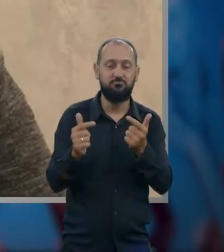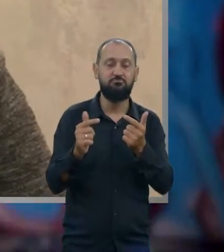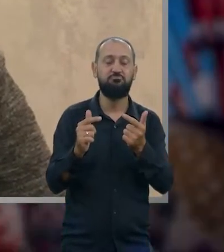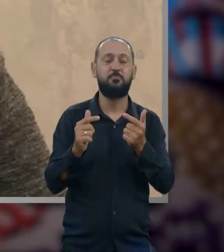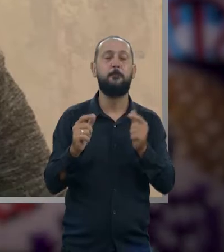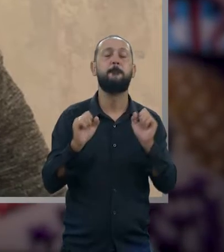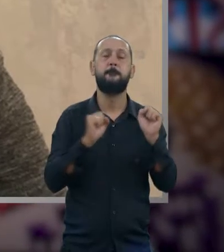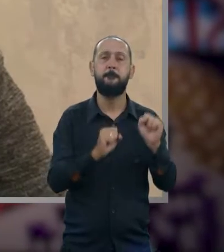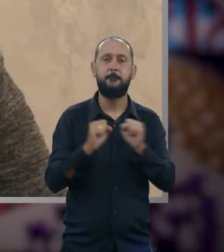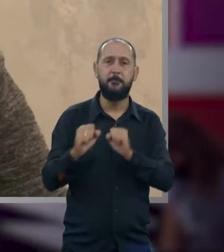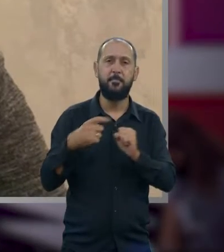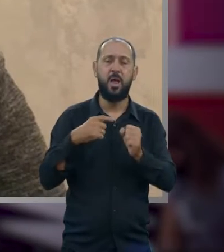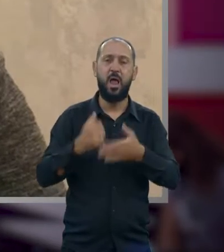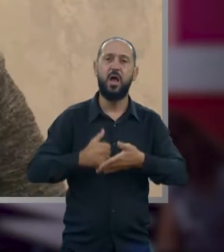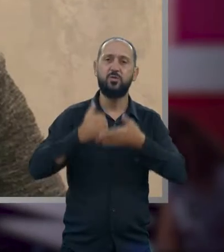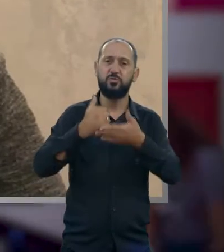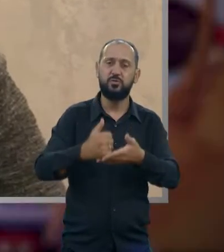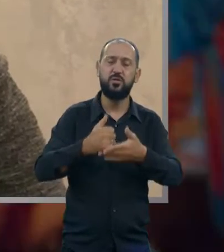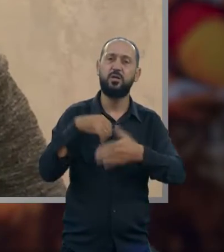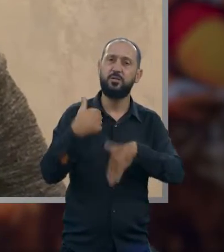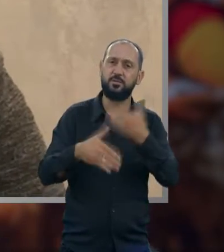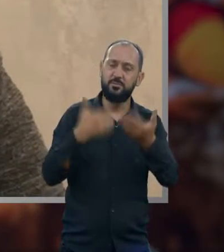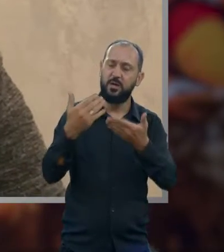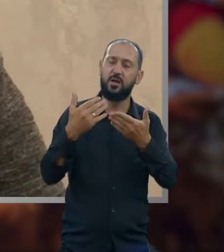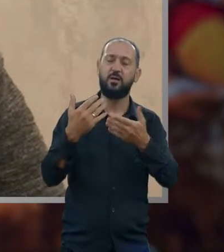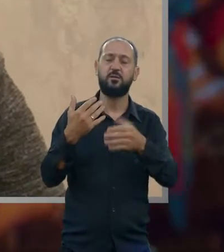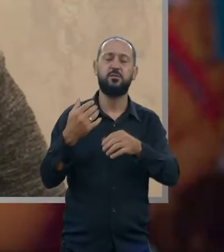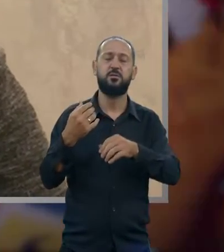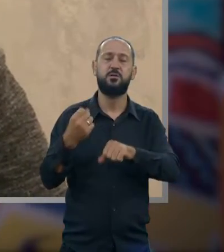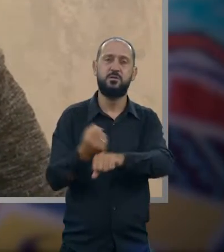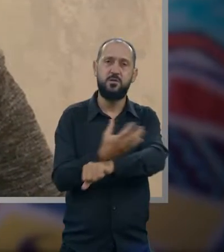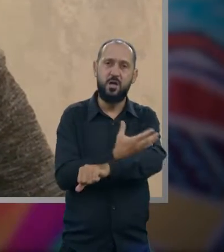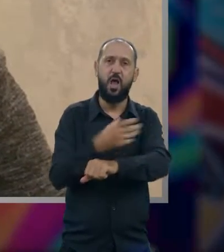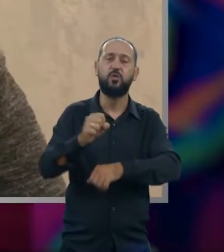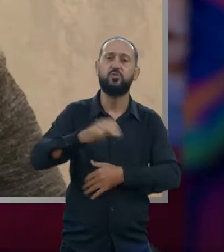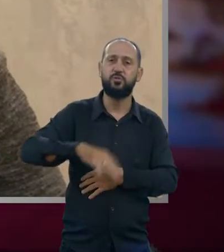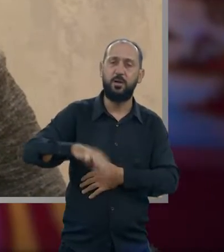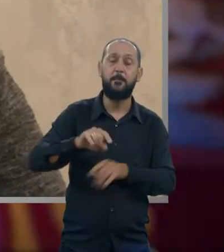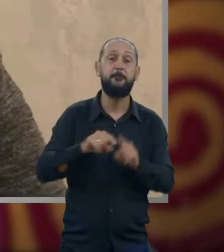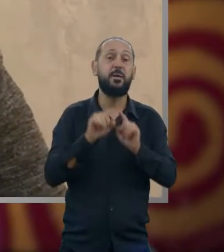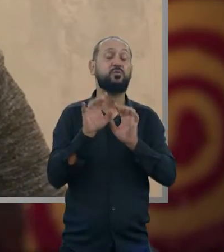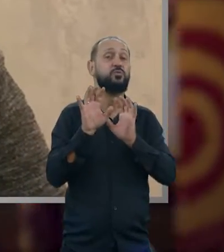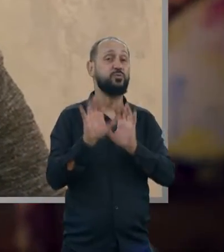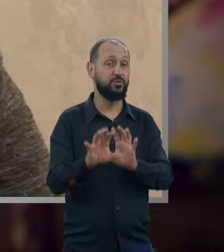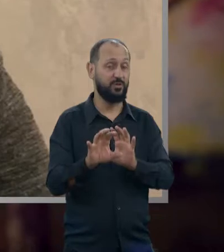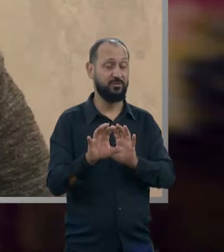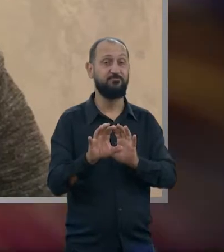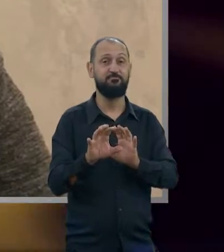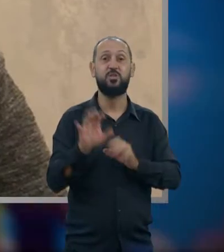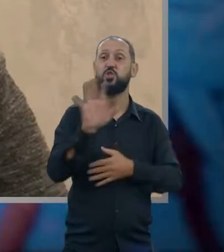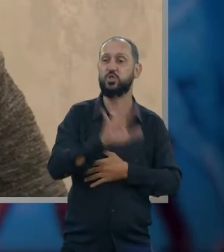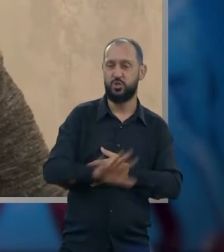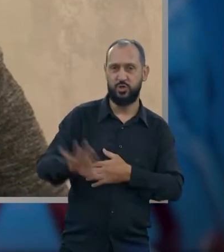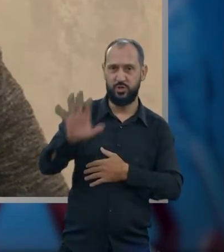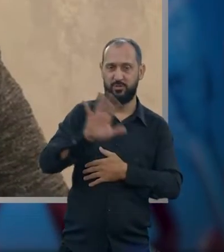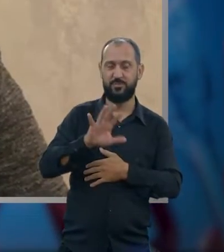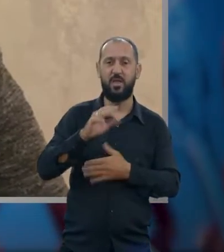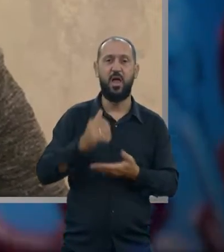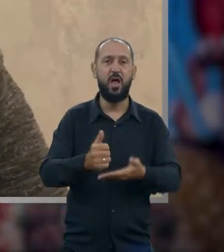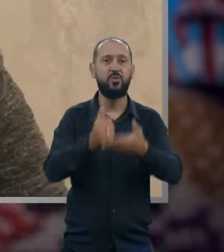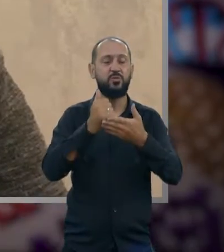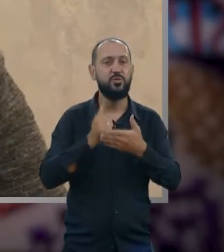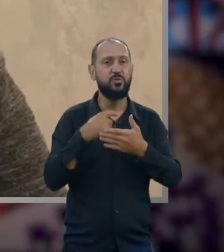podem também contribuir para o desenvolvimento emocional e social, mas de uma maneira mais geral. Então, eles estão voltados